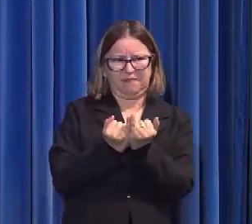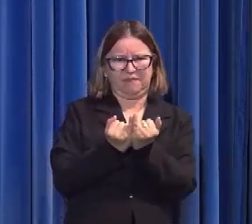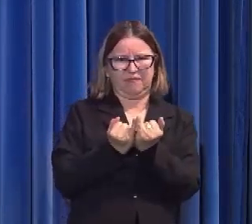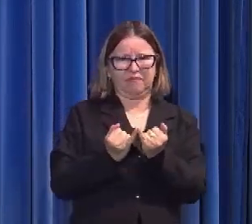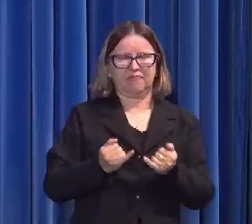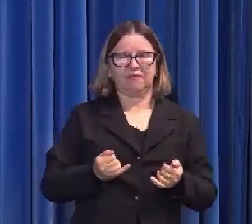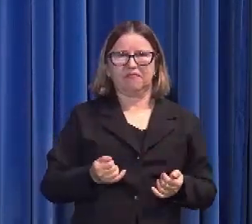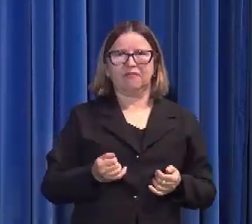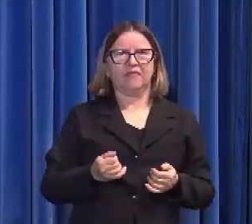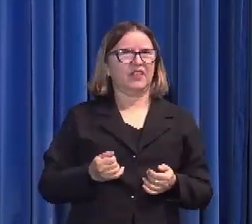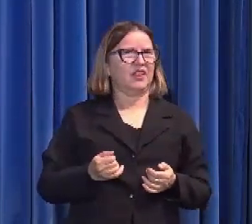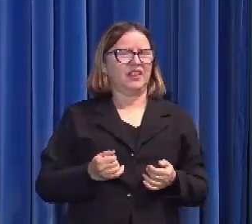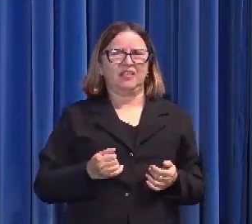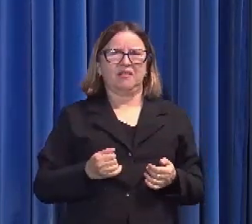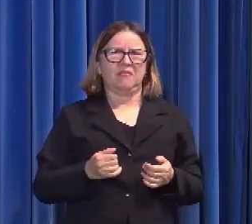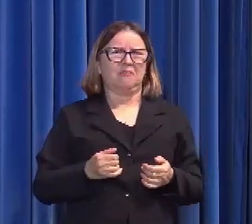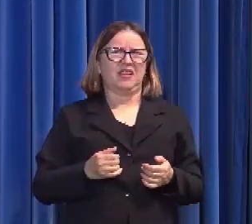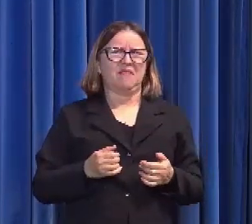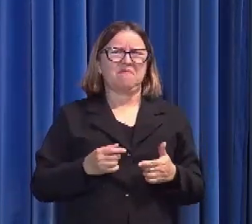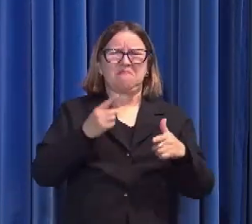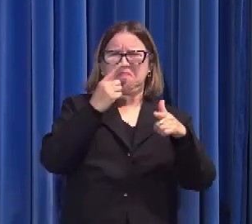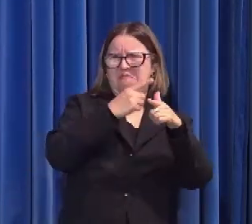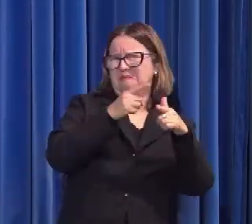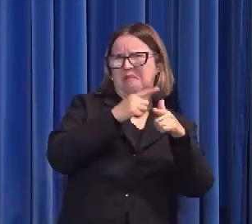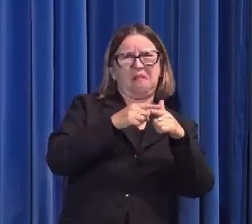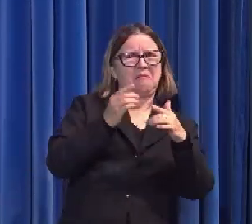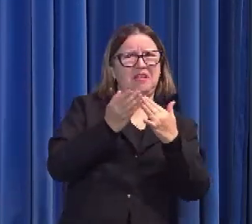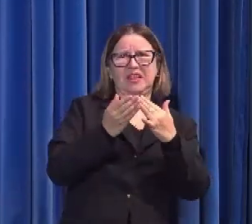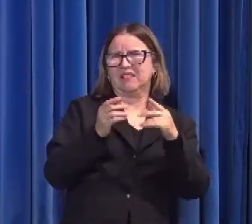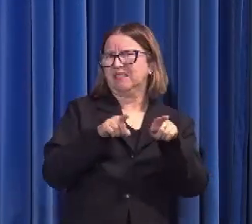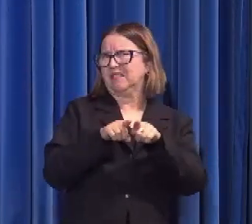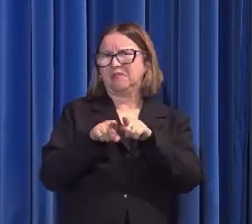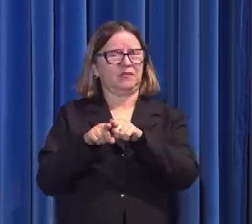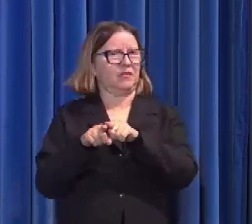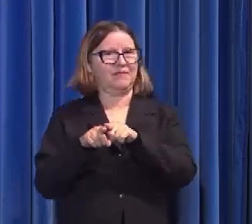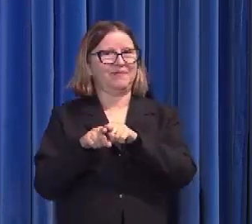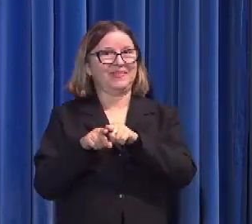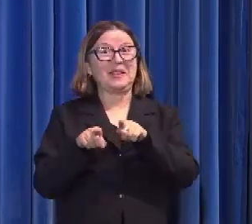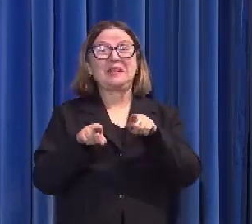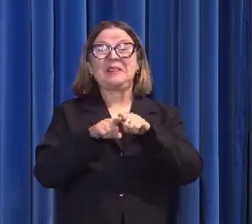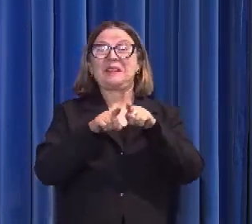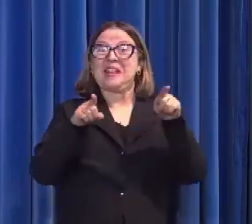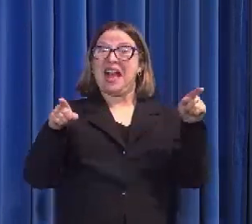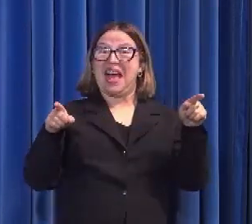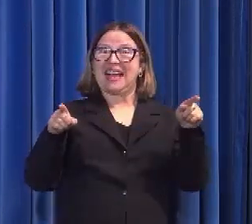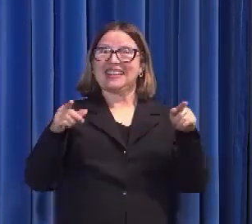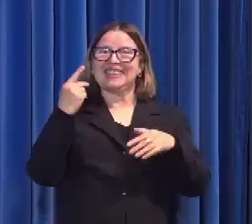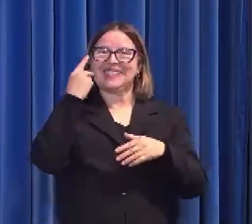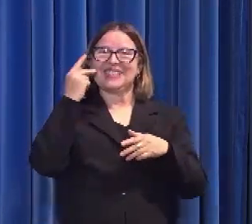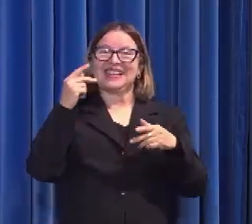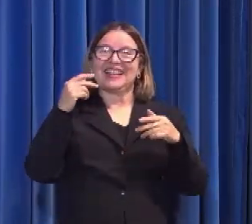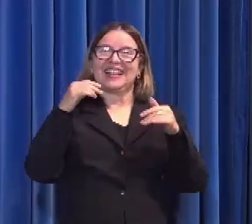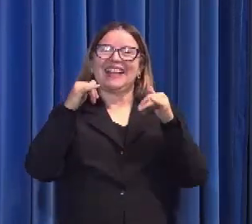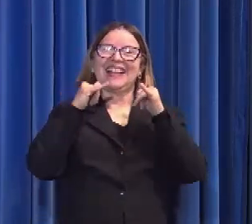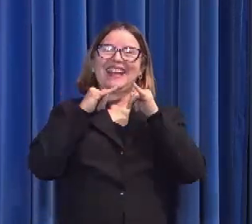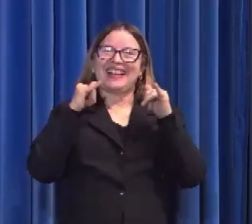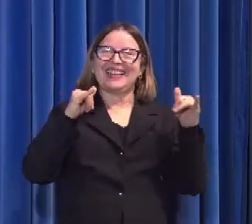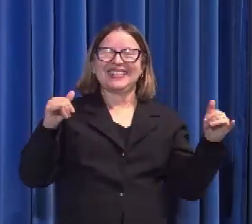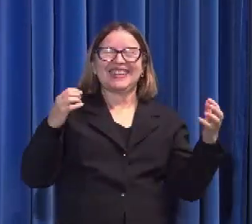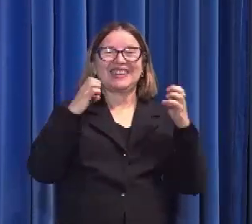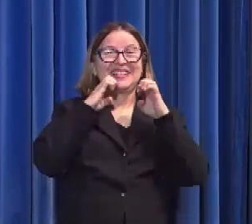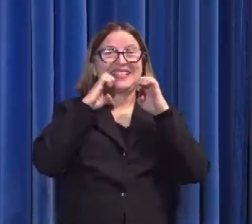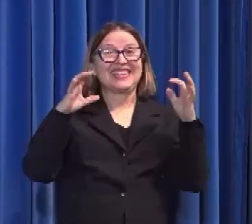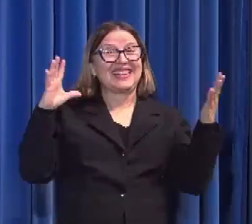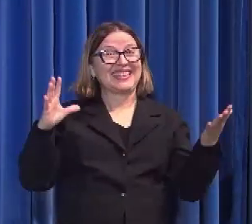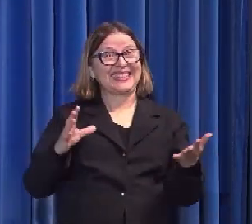e não para criar problema entre os irmãos é mas para trazer o evangelho que salva